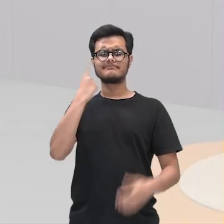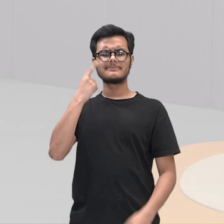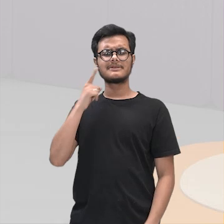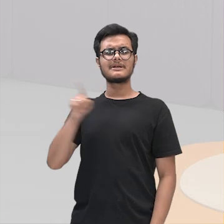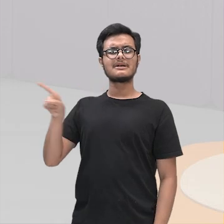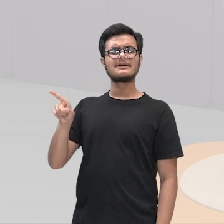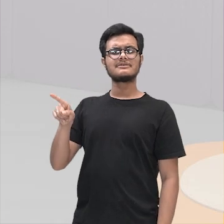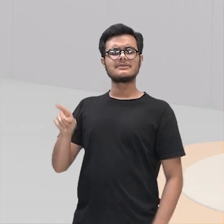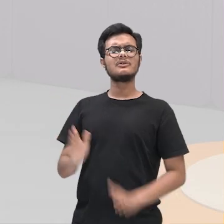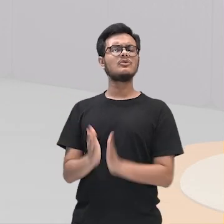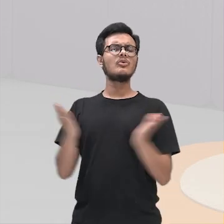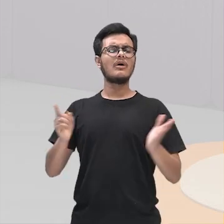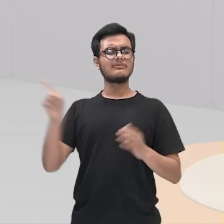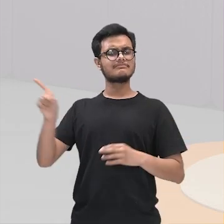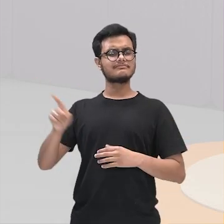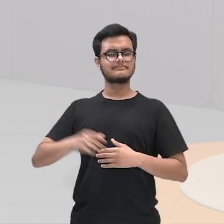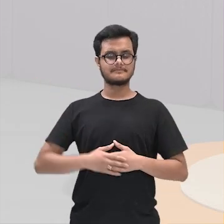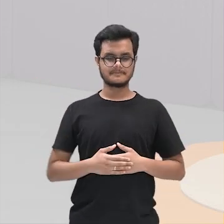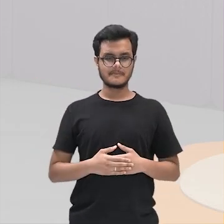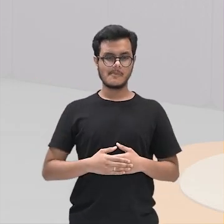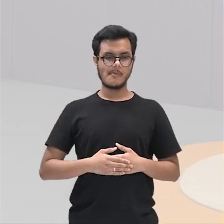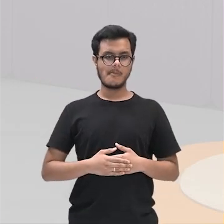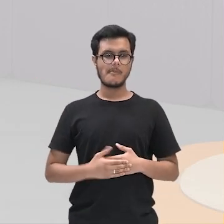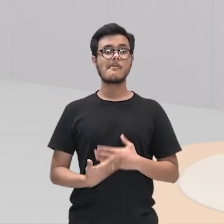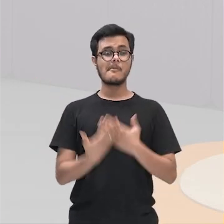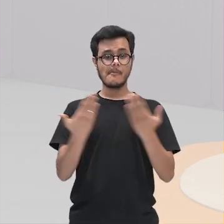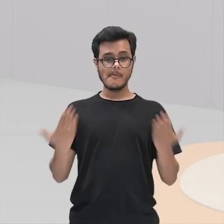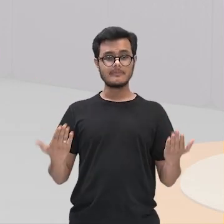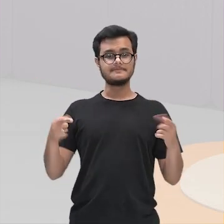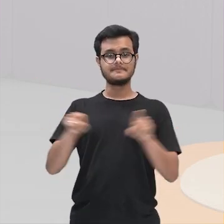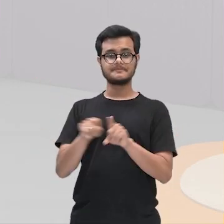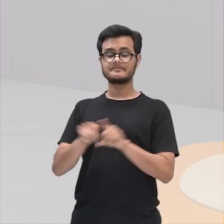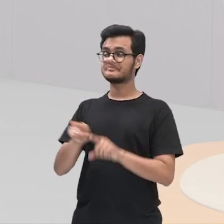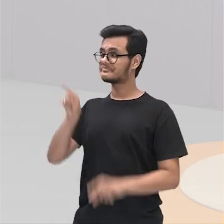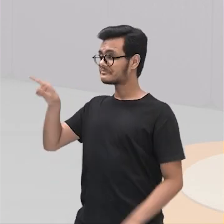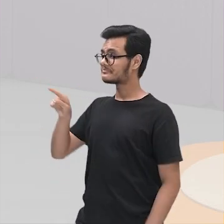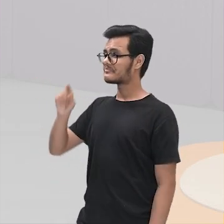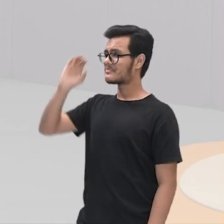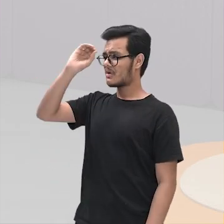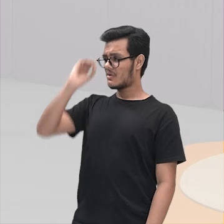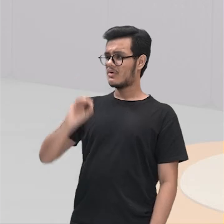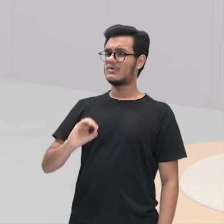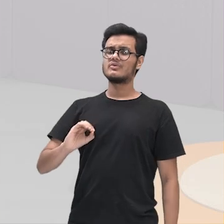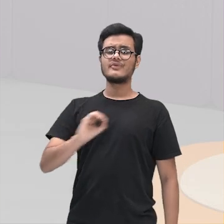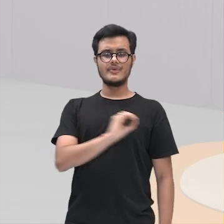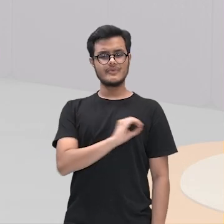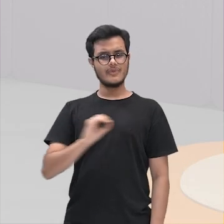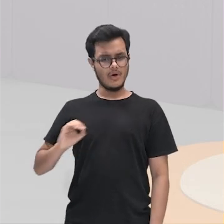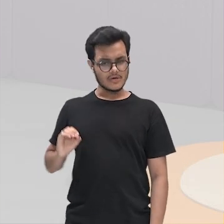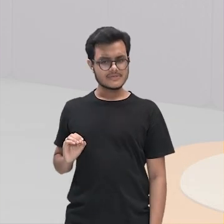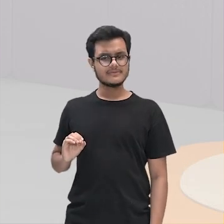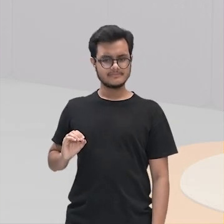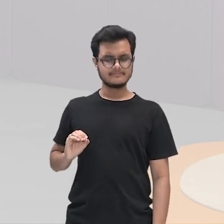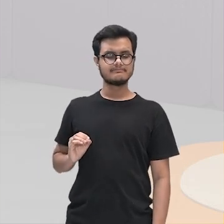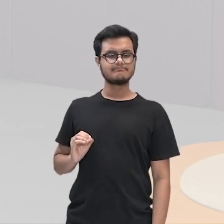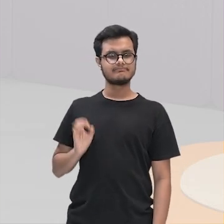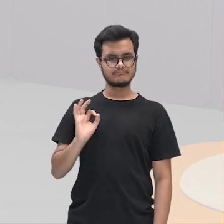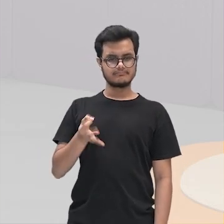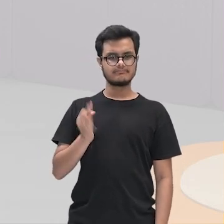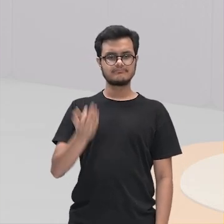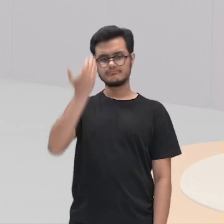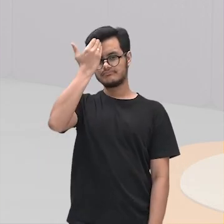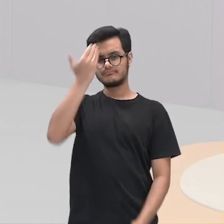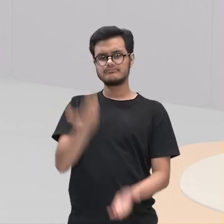neste legado. Olha só, o legado do Império Bizantino ficou aí como cristianismo ortodoxo com